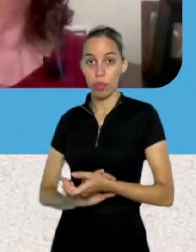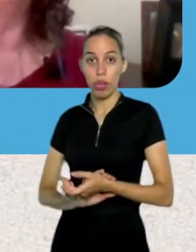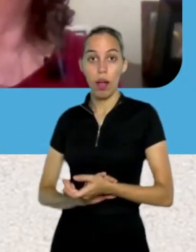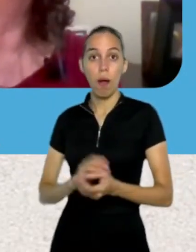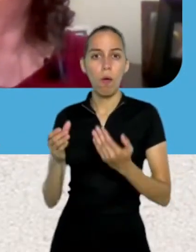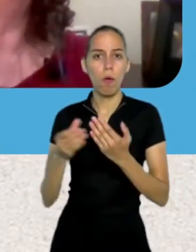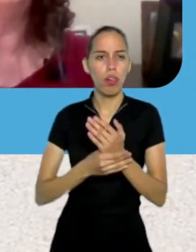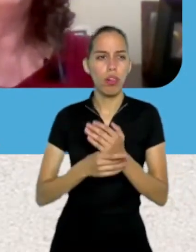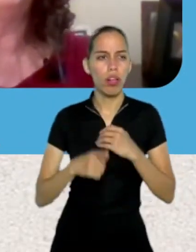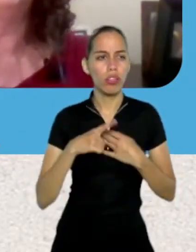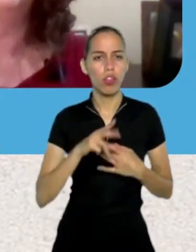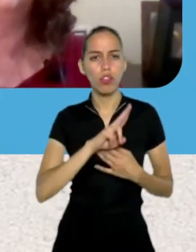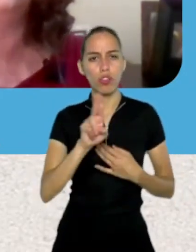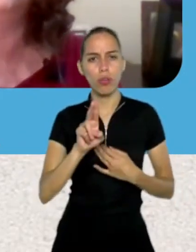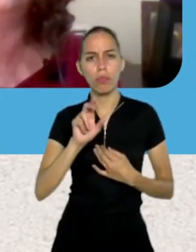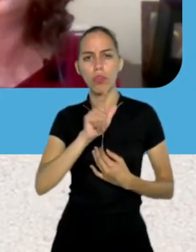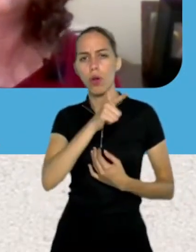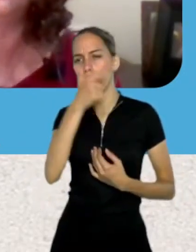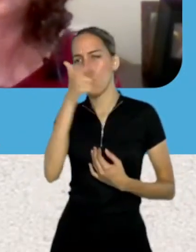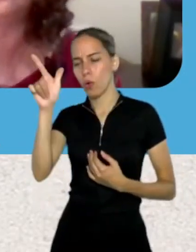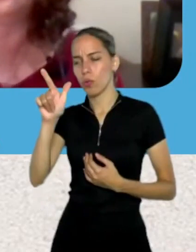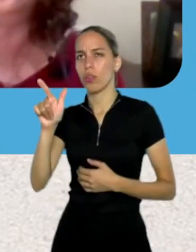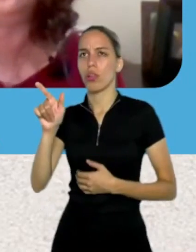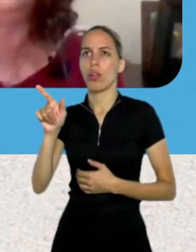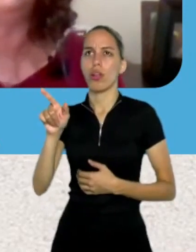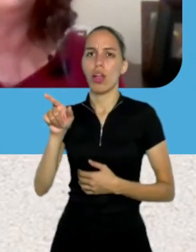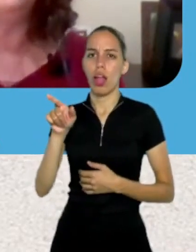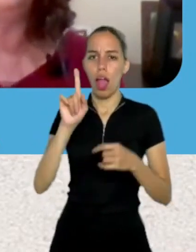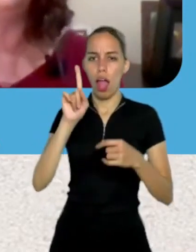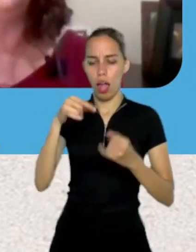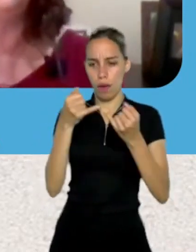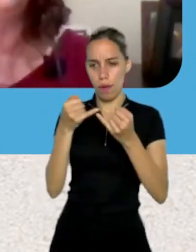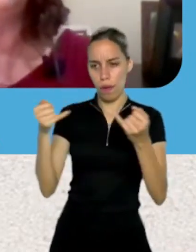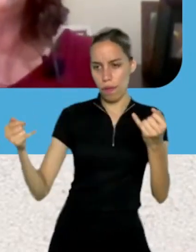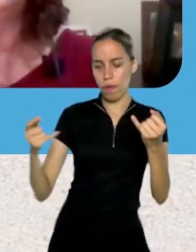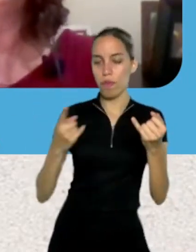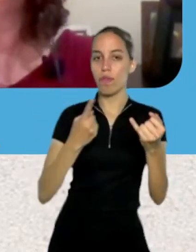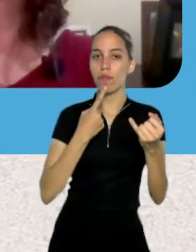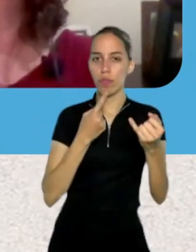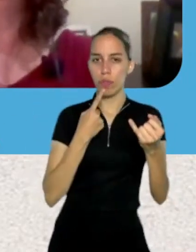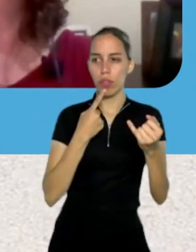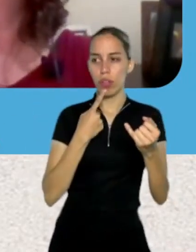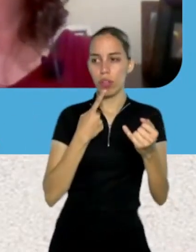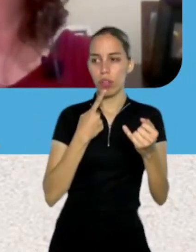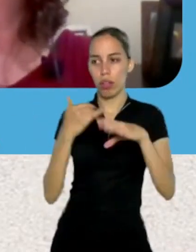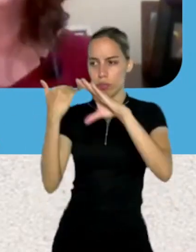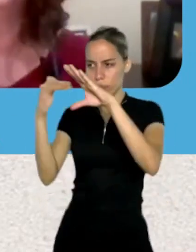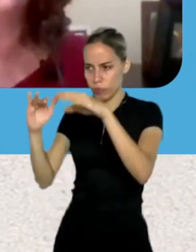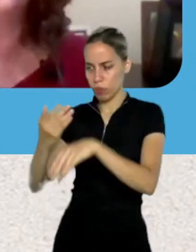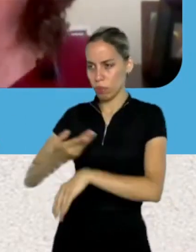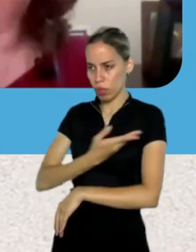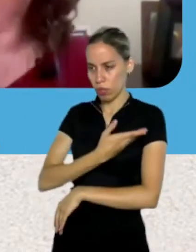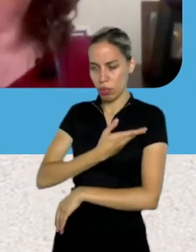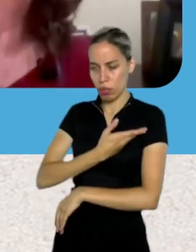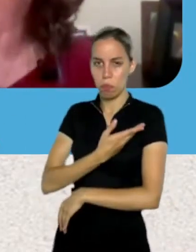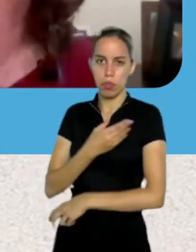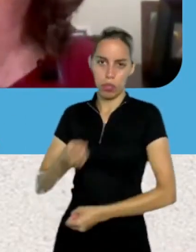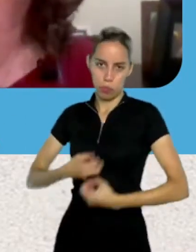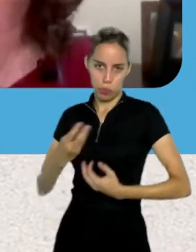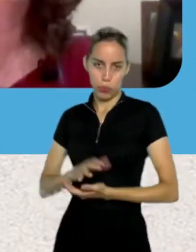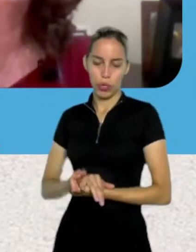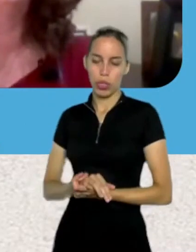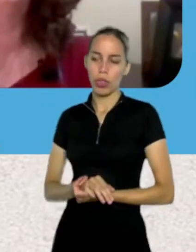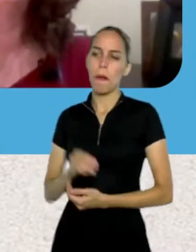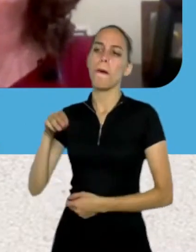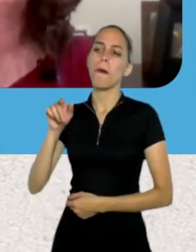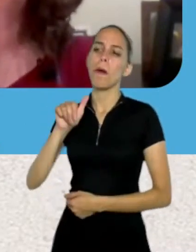ele chamava Fio Vermelho, que é o nome de um texto também que tem no livro. Mandei para uma poeta amiga minha, de Araxá, a Mara Sena,